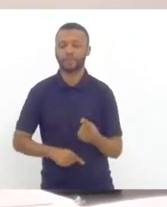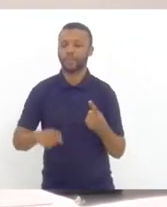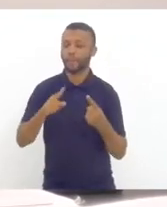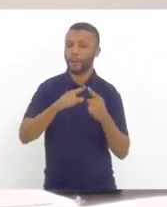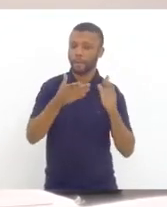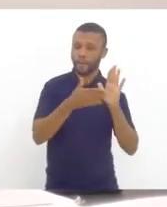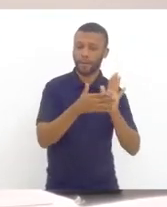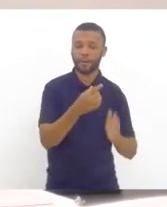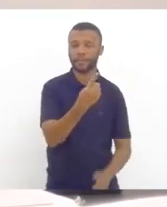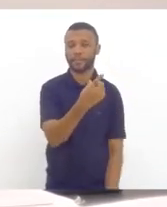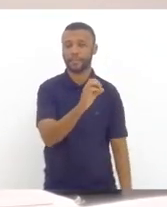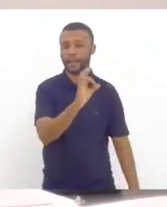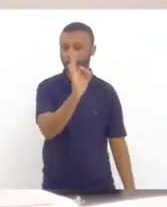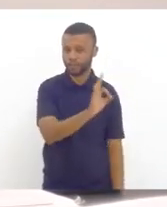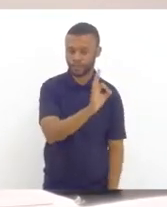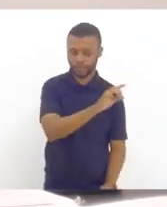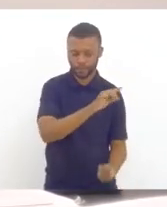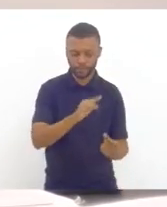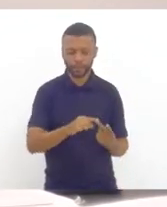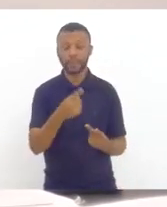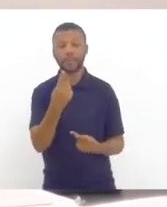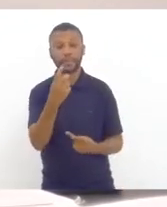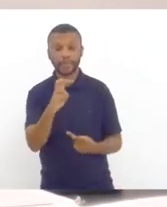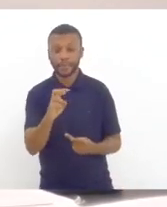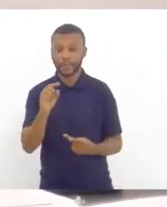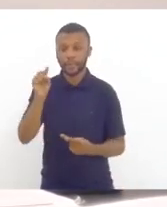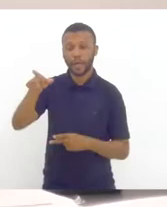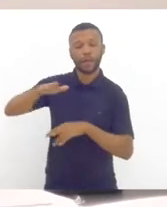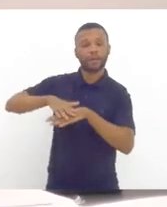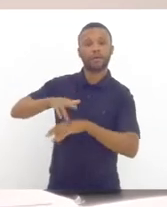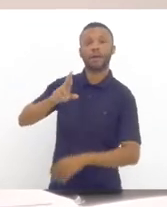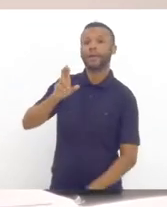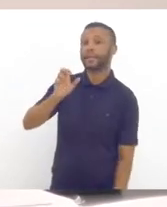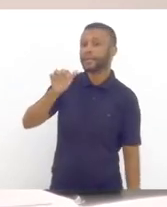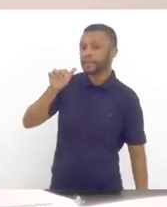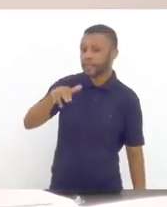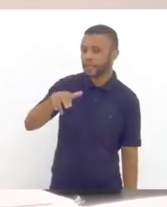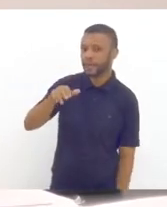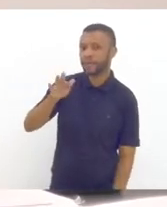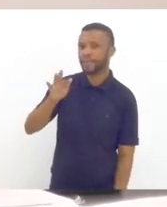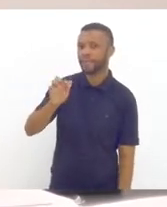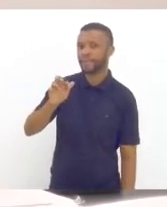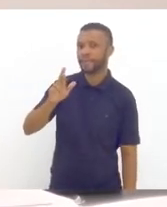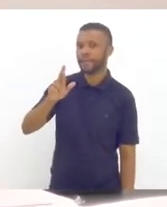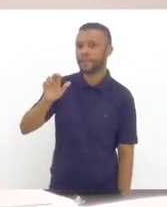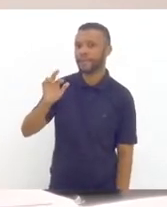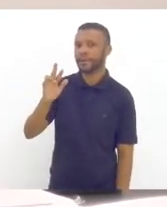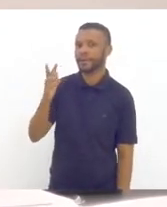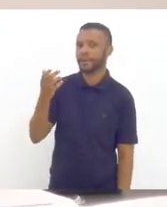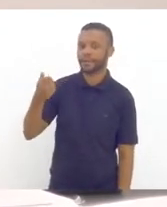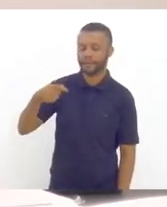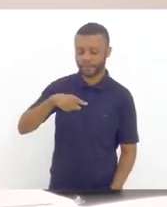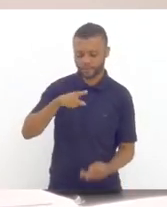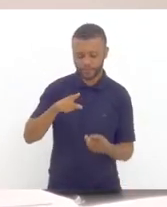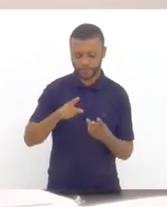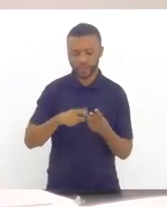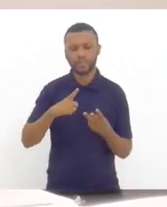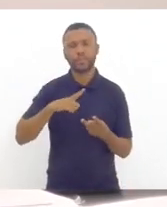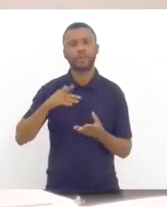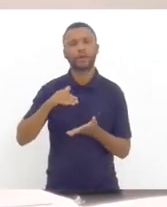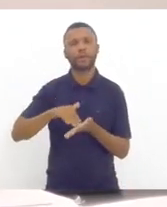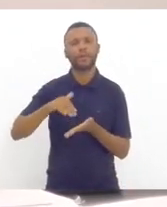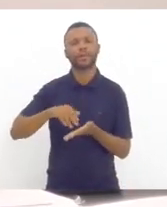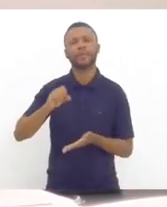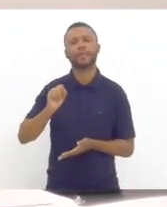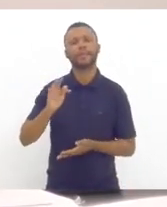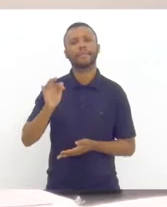10%, uma de 15% do Renan Ferreria, progressiva, e tinha, eu acho que, uma da Fazenda de Niterói